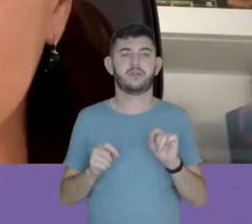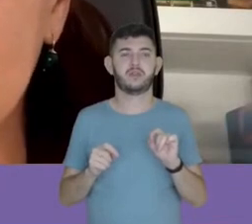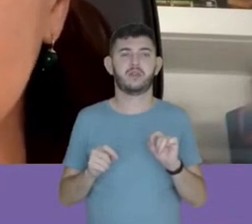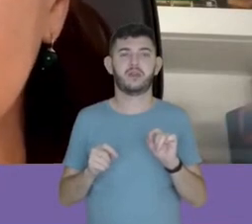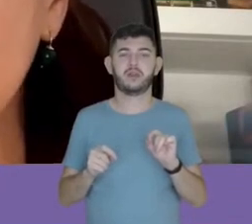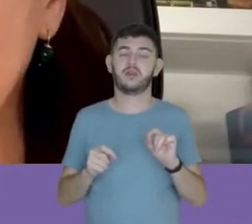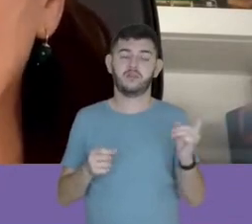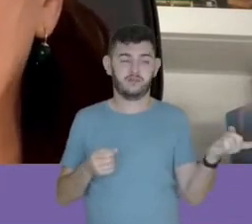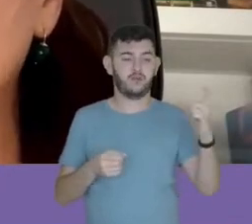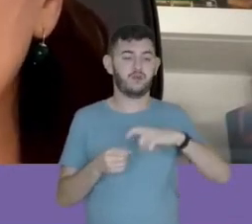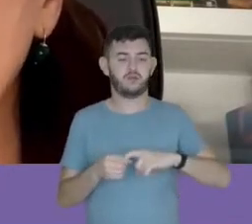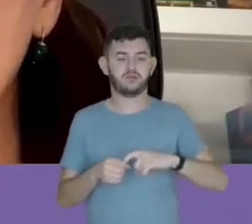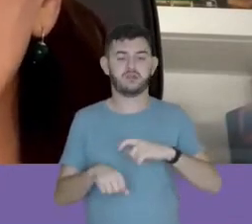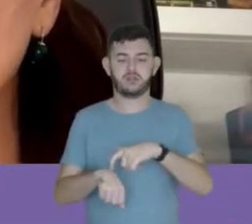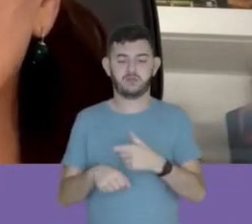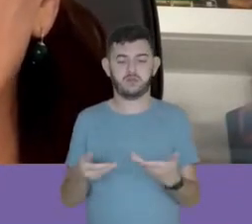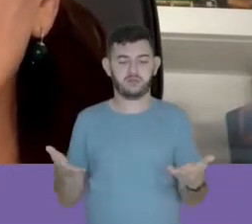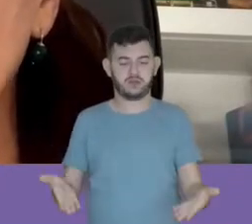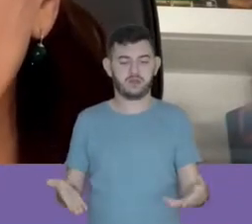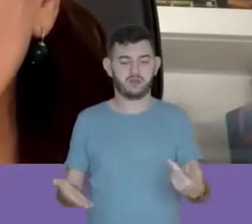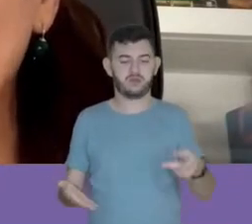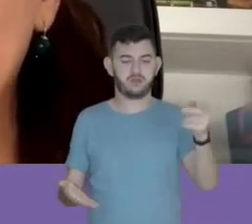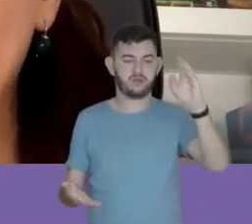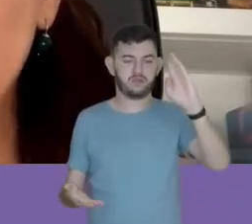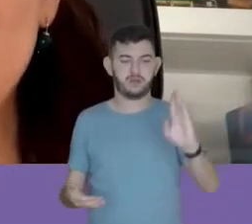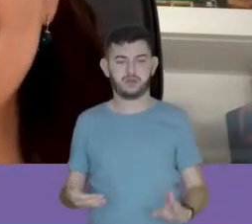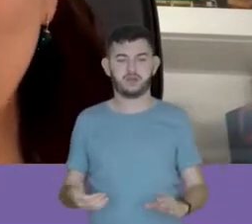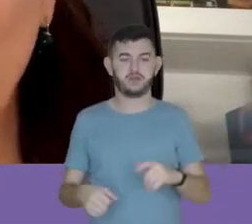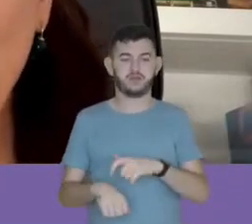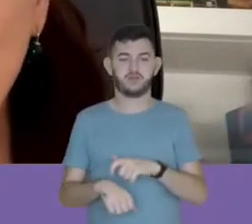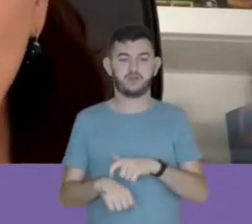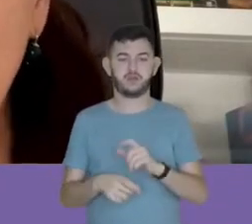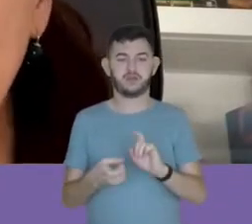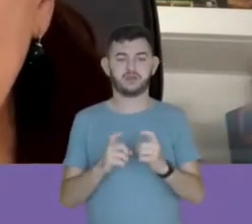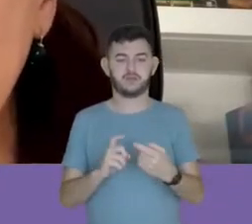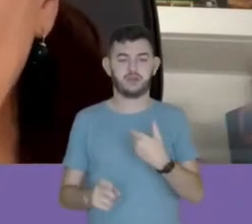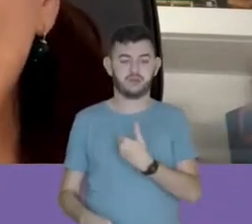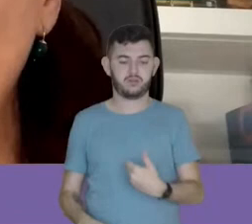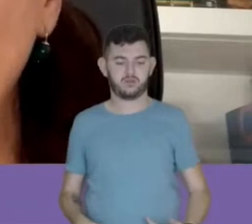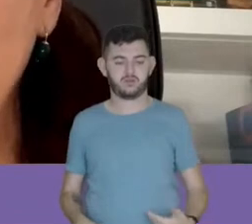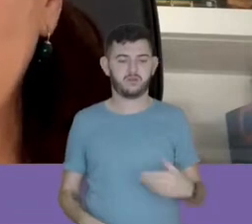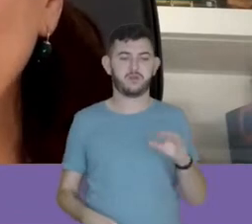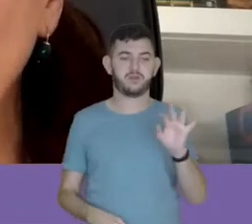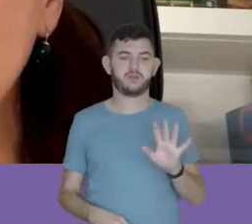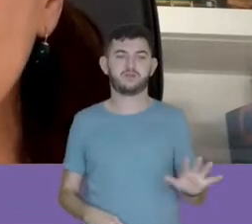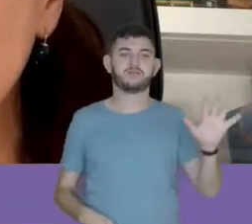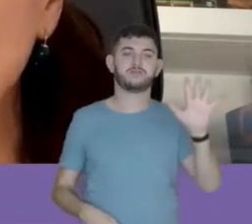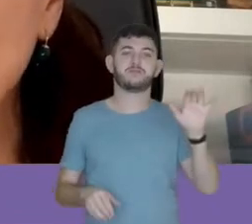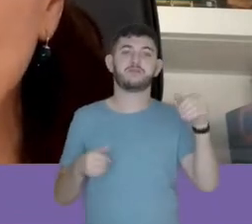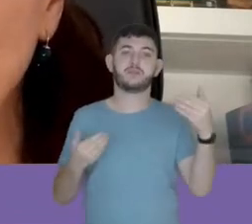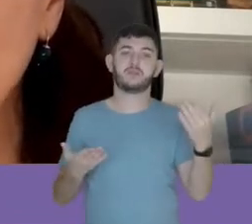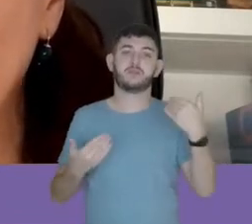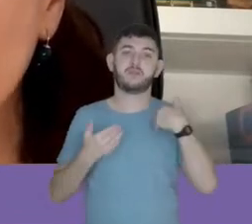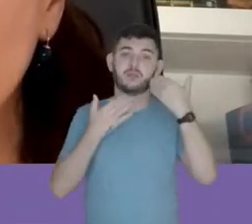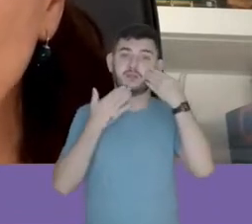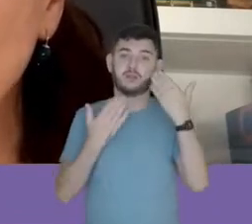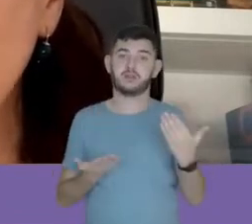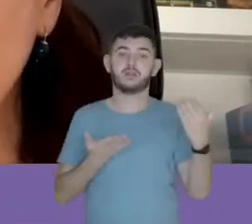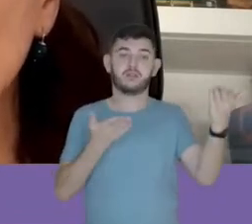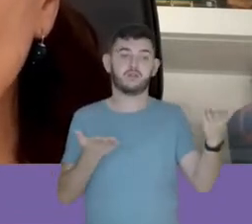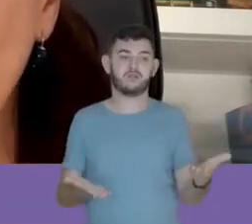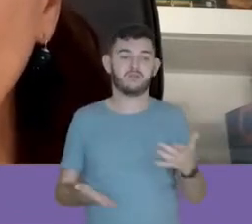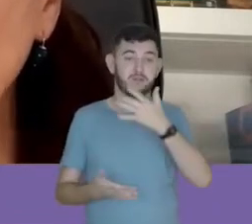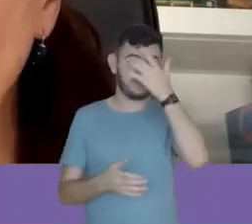história do país, pela força desse governo. Então, eu quero agradecer muito, convidar todas as pessoas